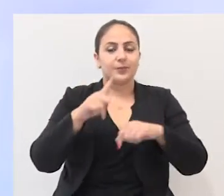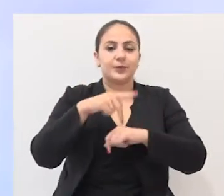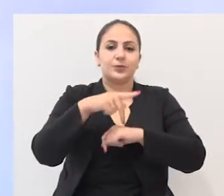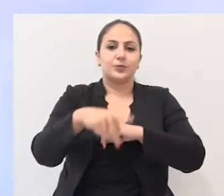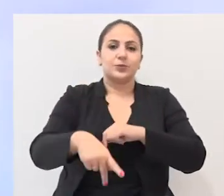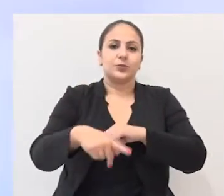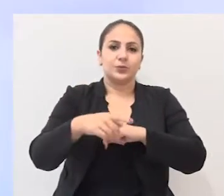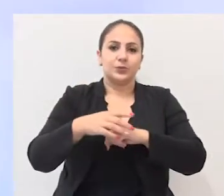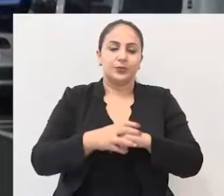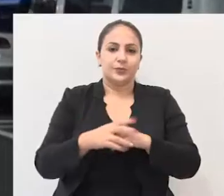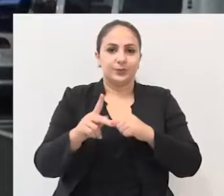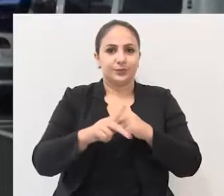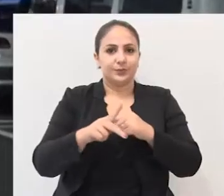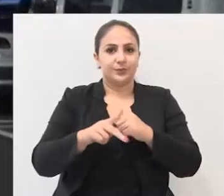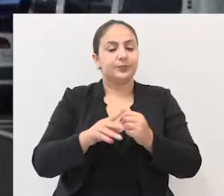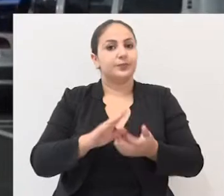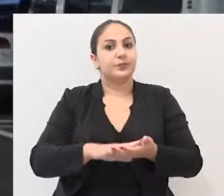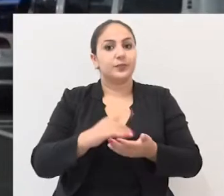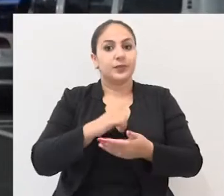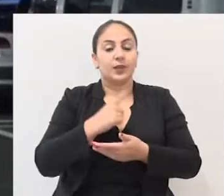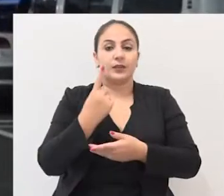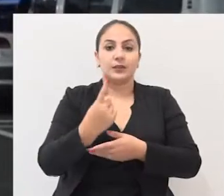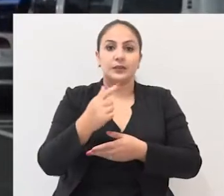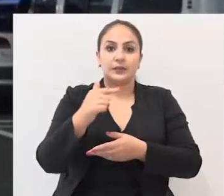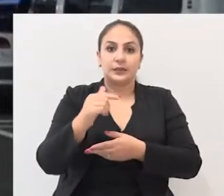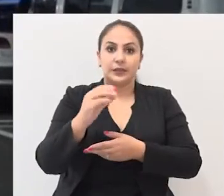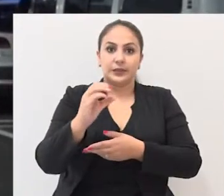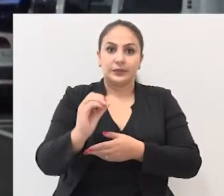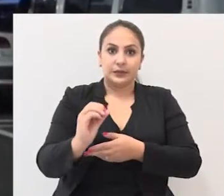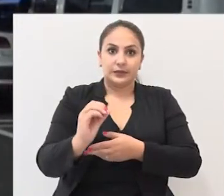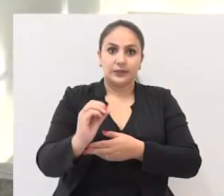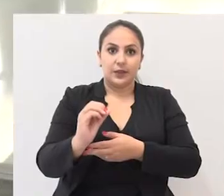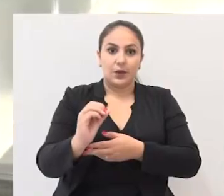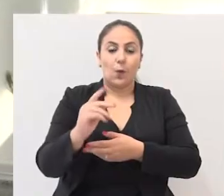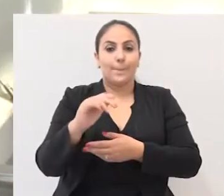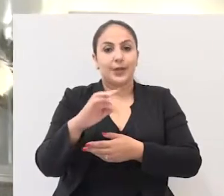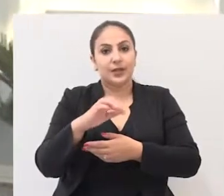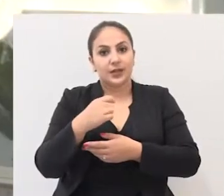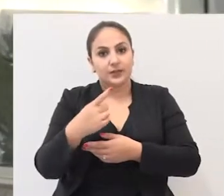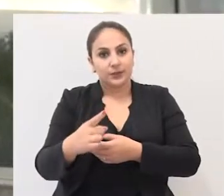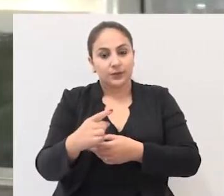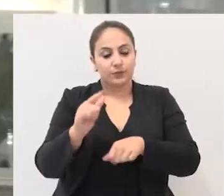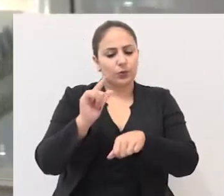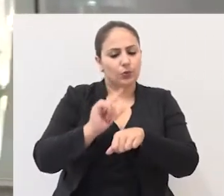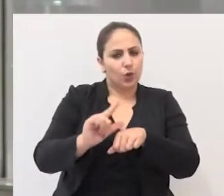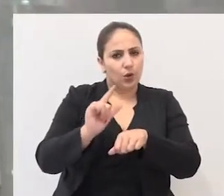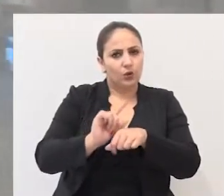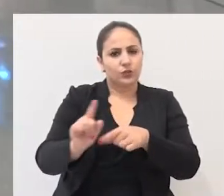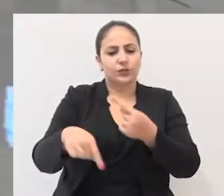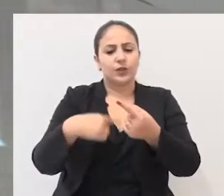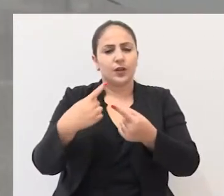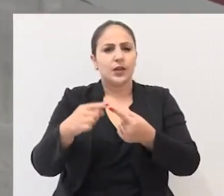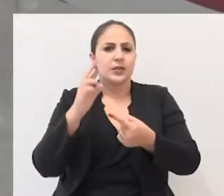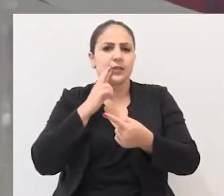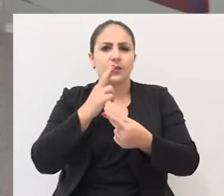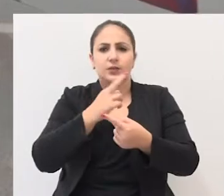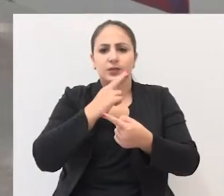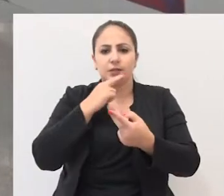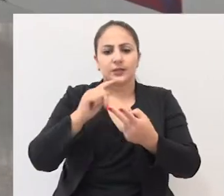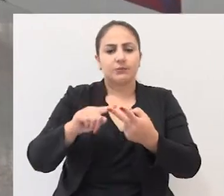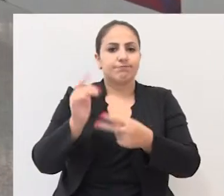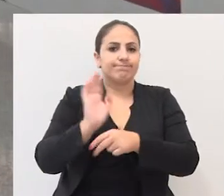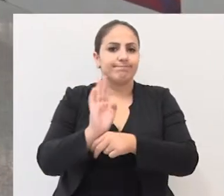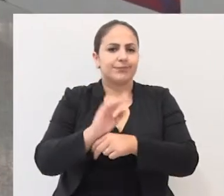Passo Fundo Shopping. São 170 operações, incluindo lojas, restaurantes, cinema